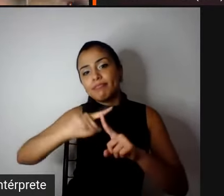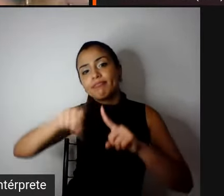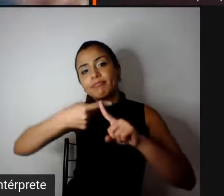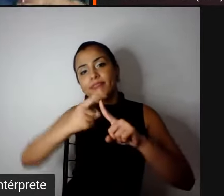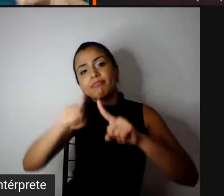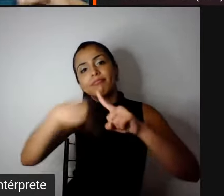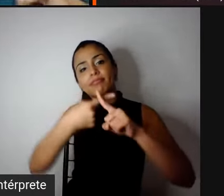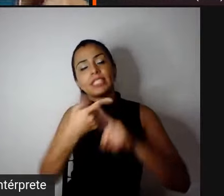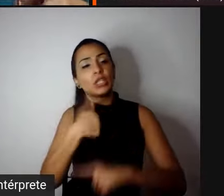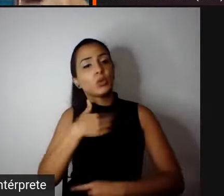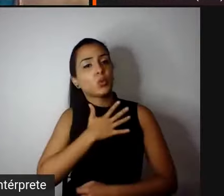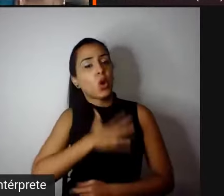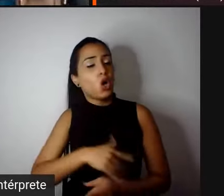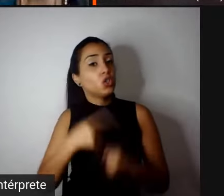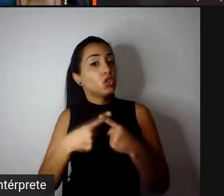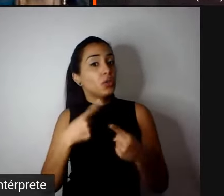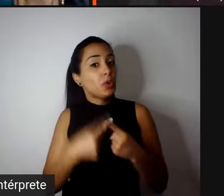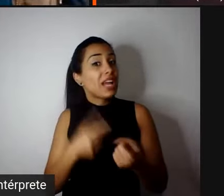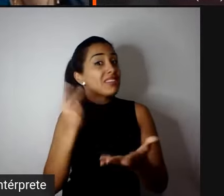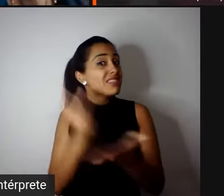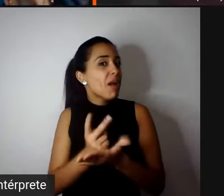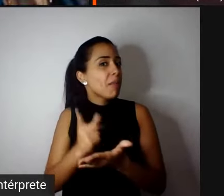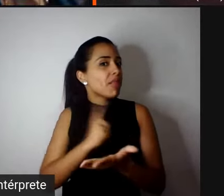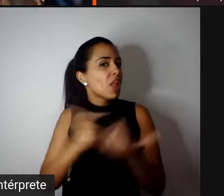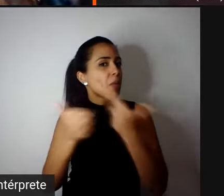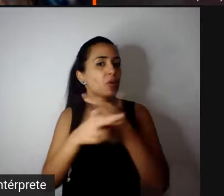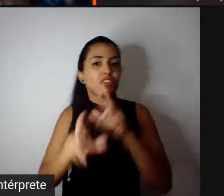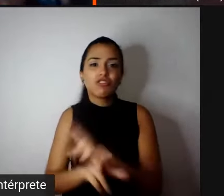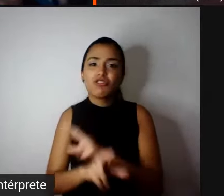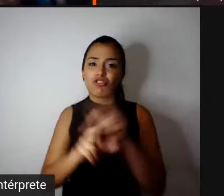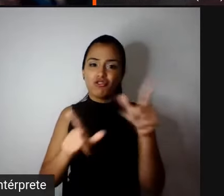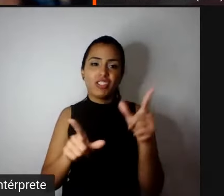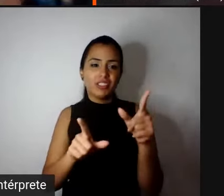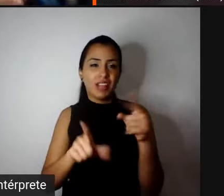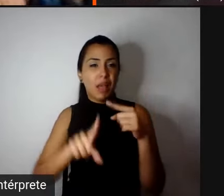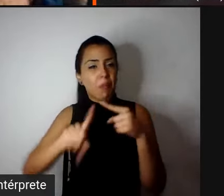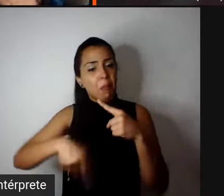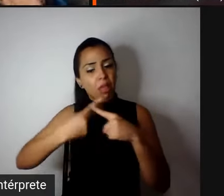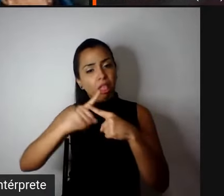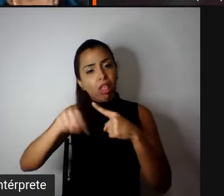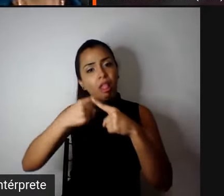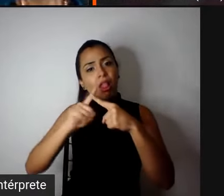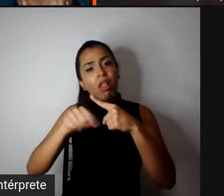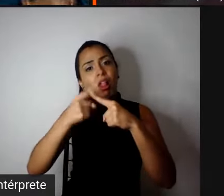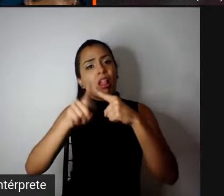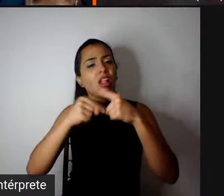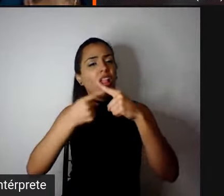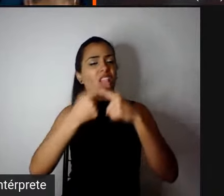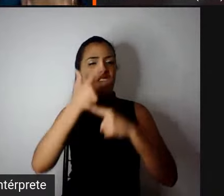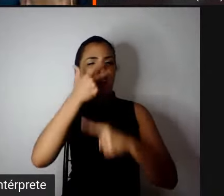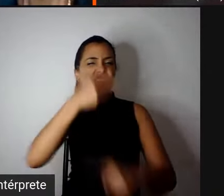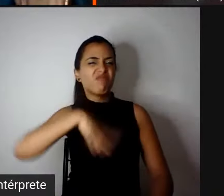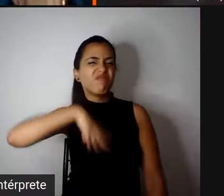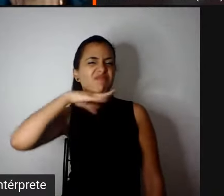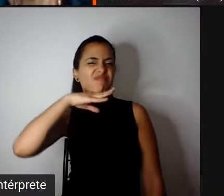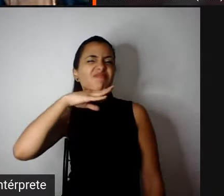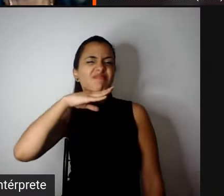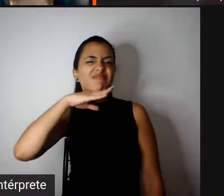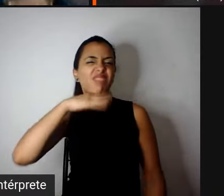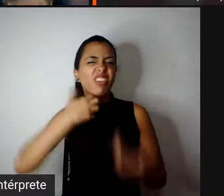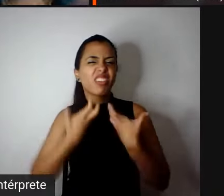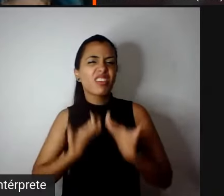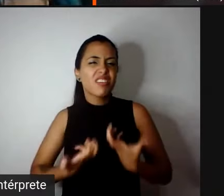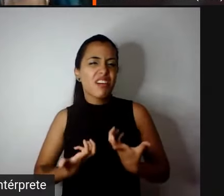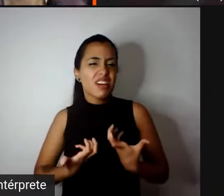que são diferentes, porque a multiplicação é tediosa, não? Bom, para certas coisas tem que ser,